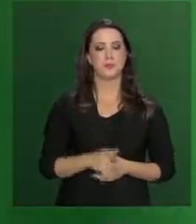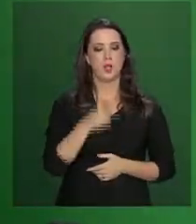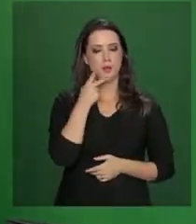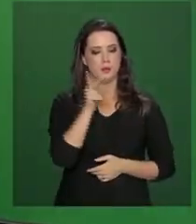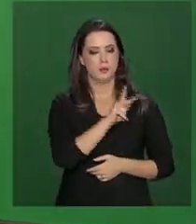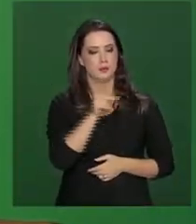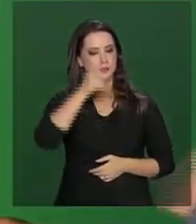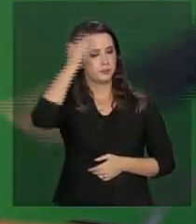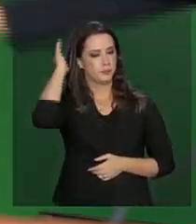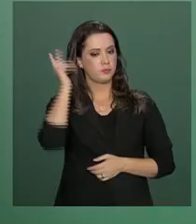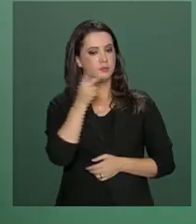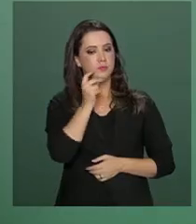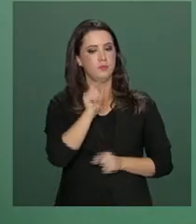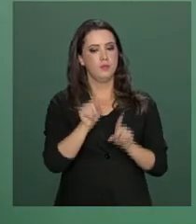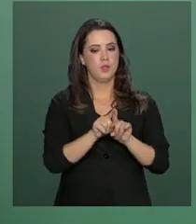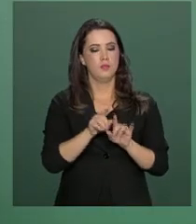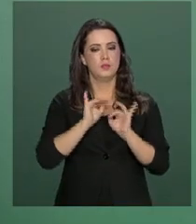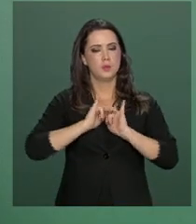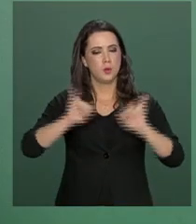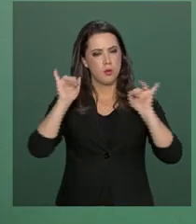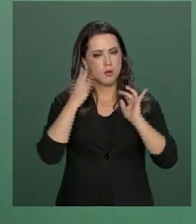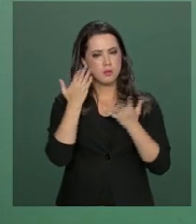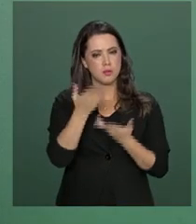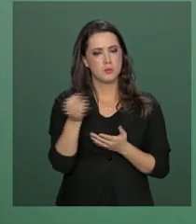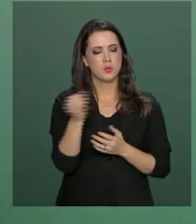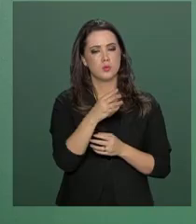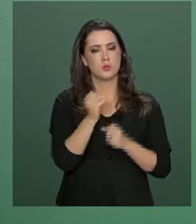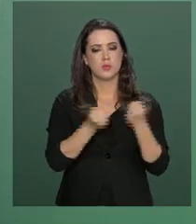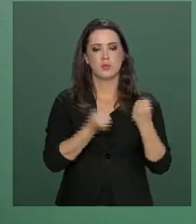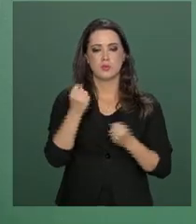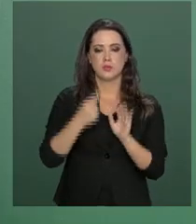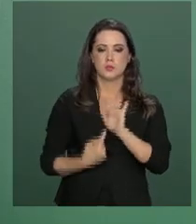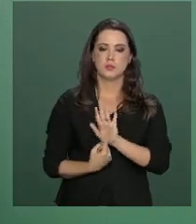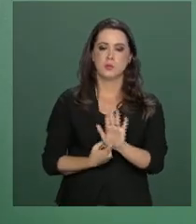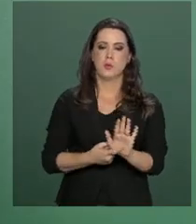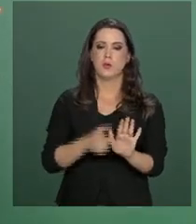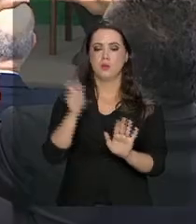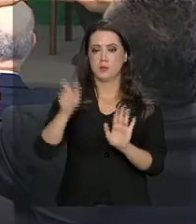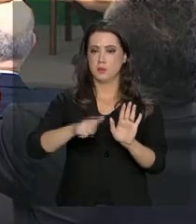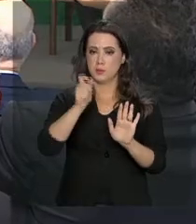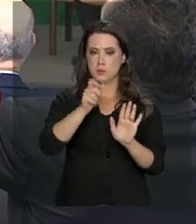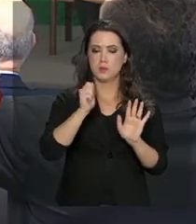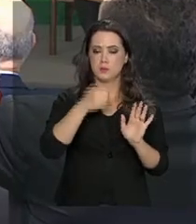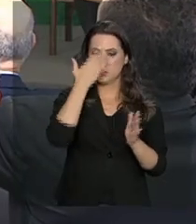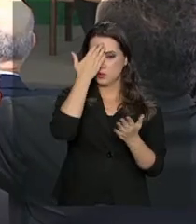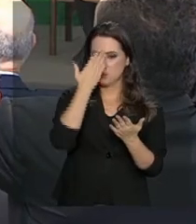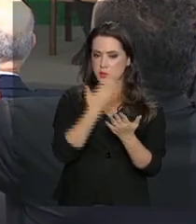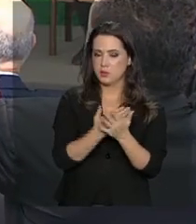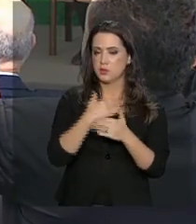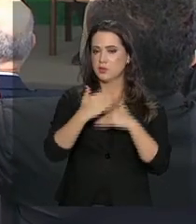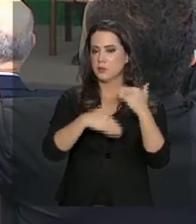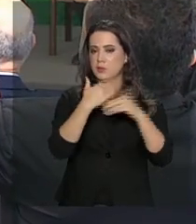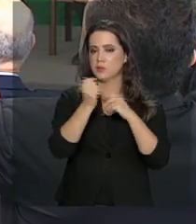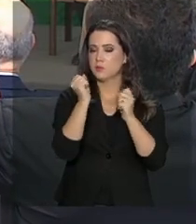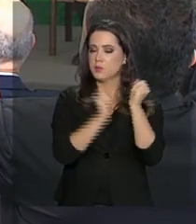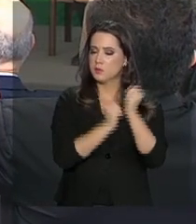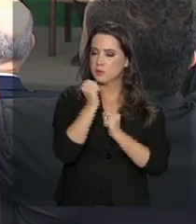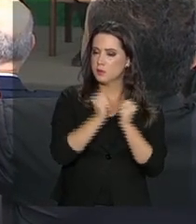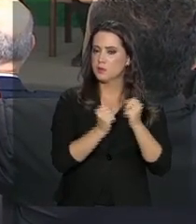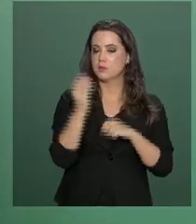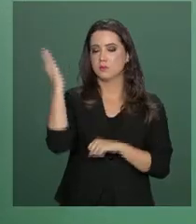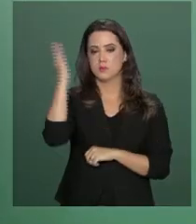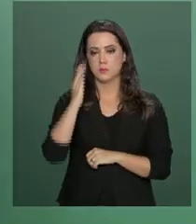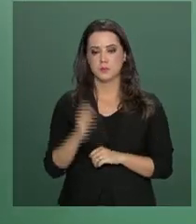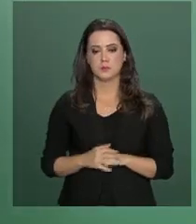presidente michel temer falou que o lançamento do veículo mostra a credibilidade eo crescimento da indústria automobilística brasileira